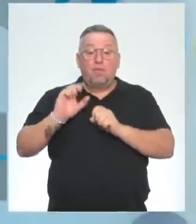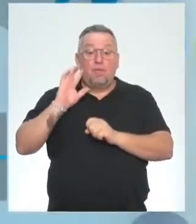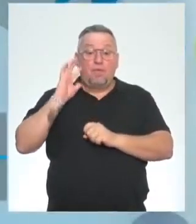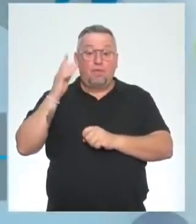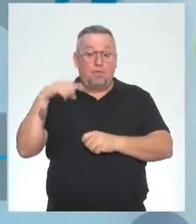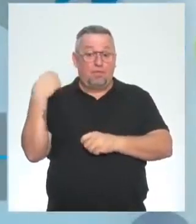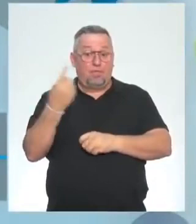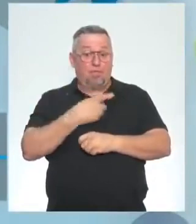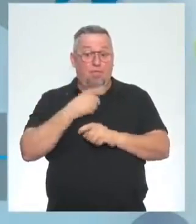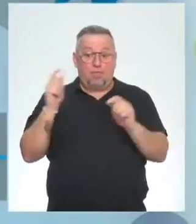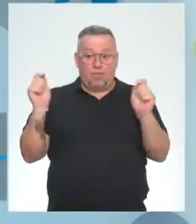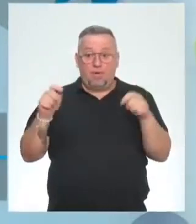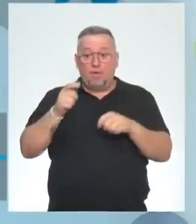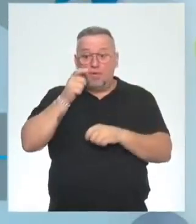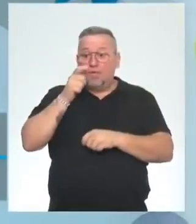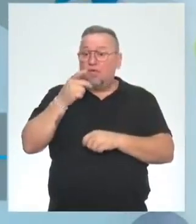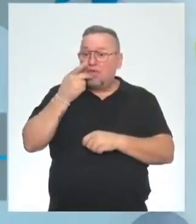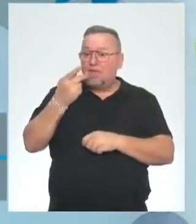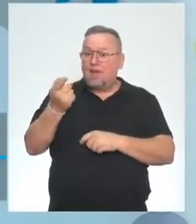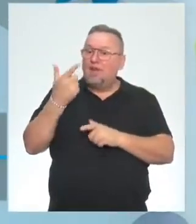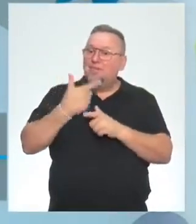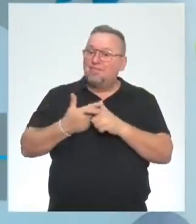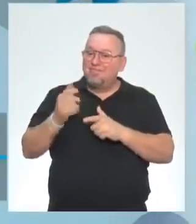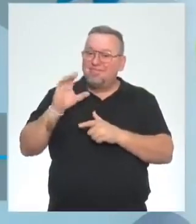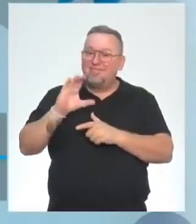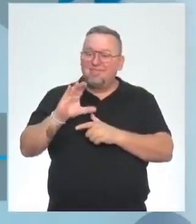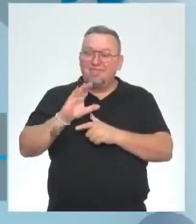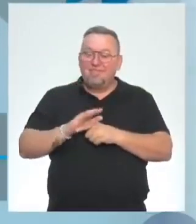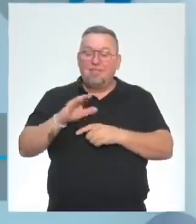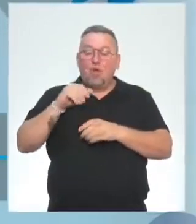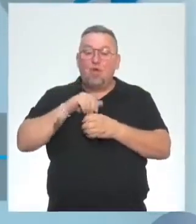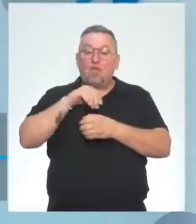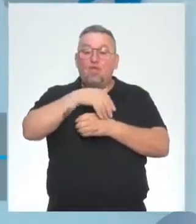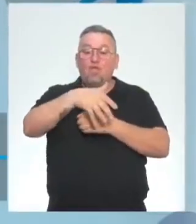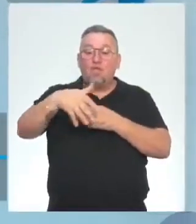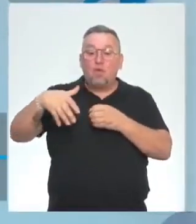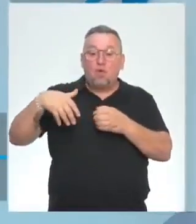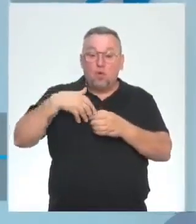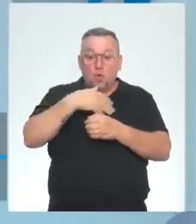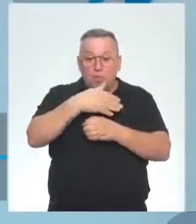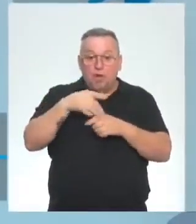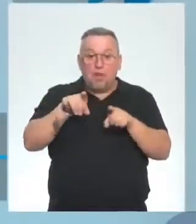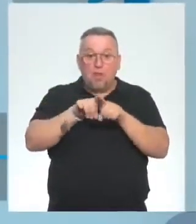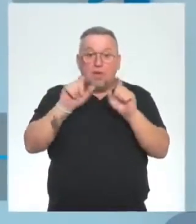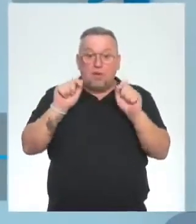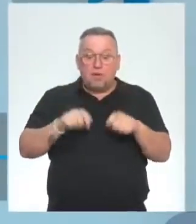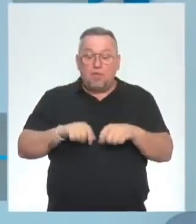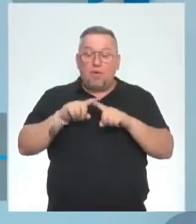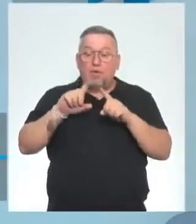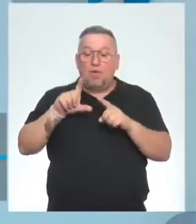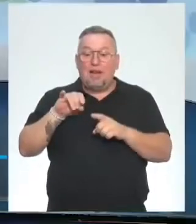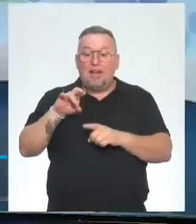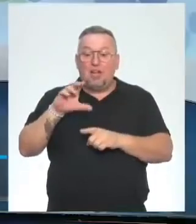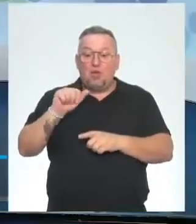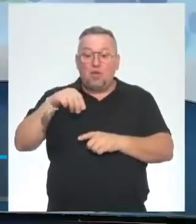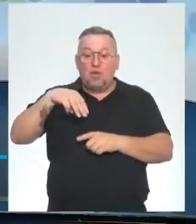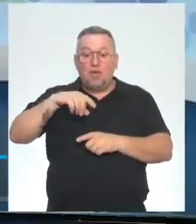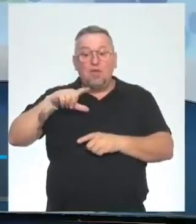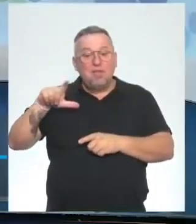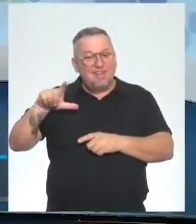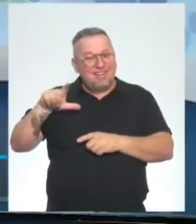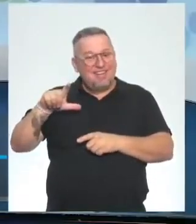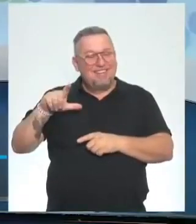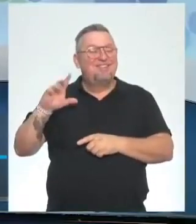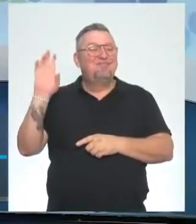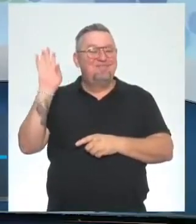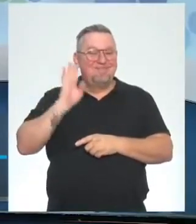nós podemos ver, comentamos muito sobre isso, né, que o volume ele pode ser dado também aí como em litros e ml, né? Bacana, show de bola,